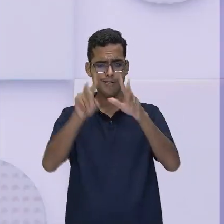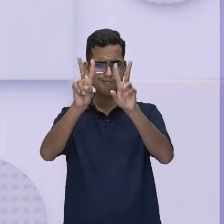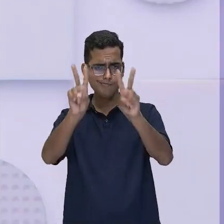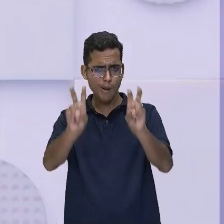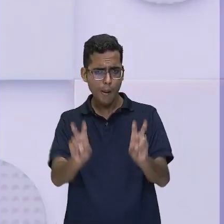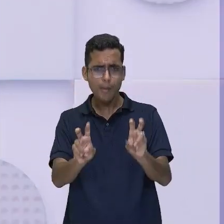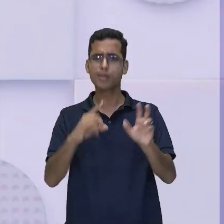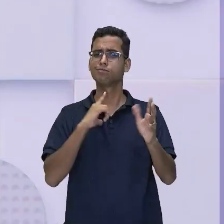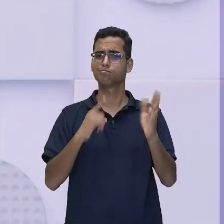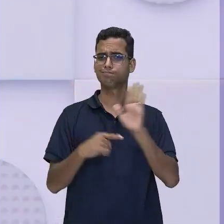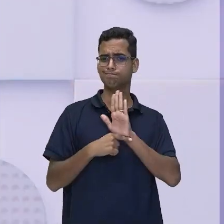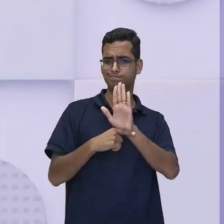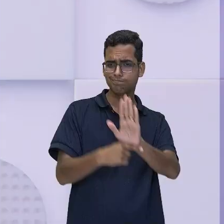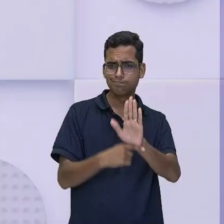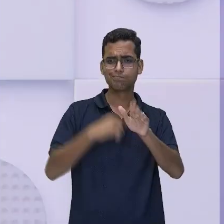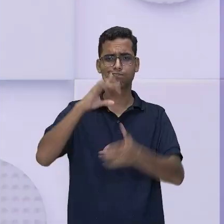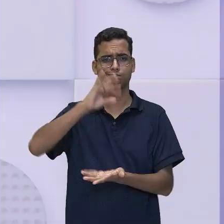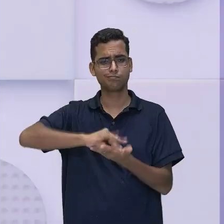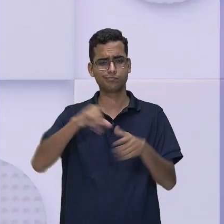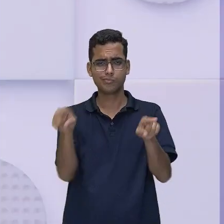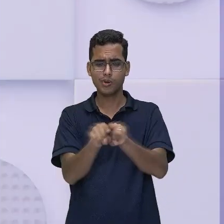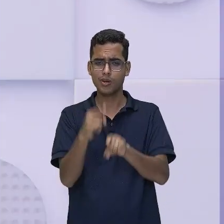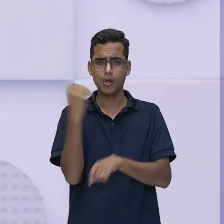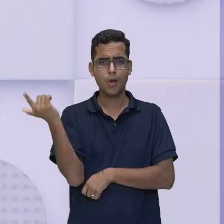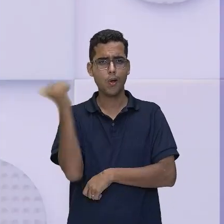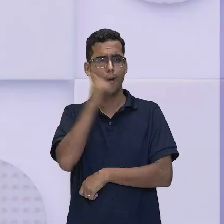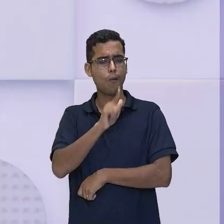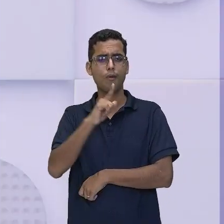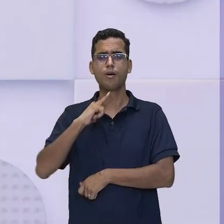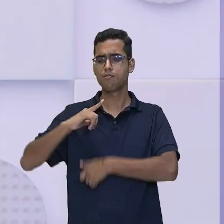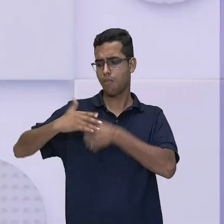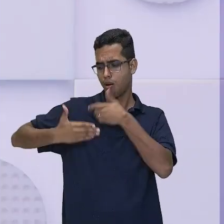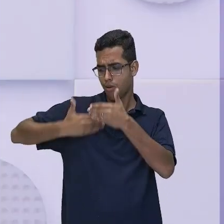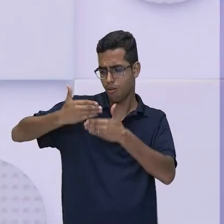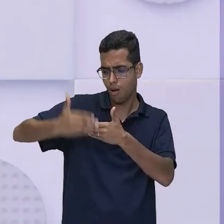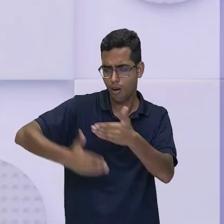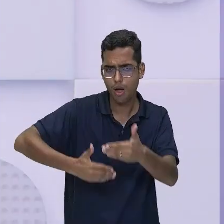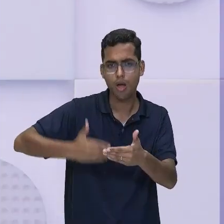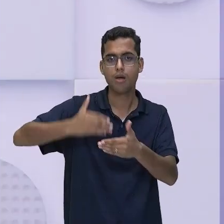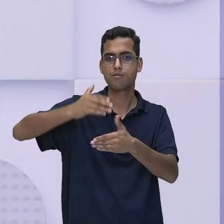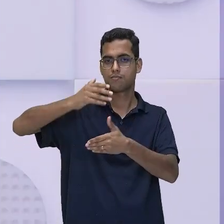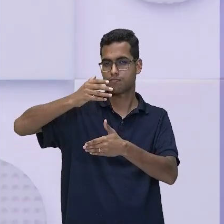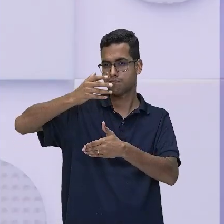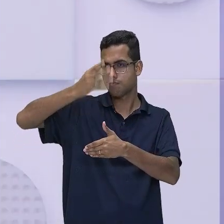dar um passo a mais e aprofundar essa